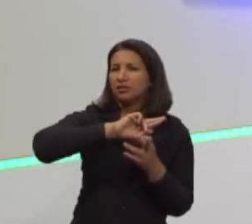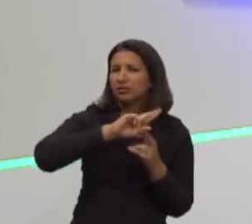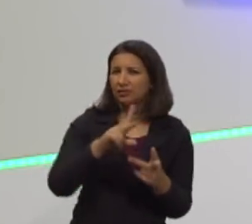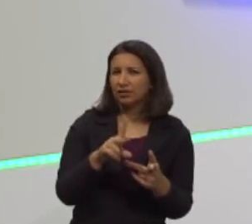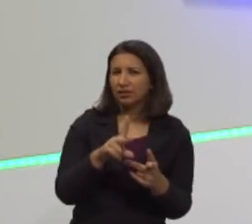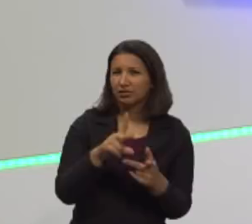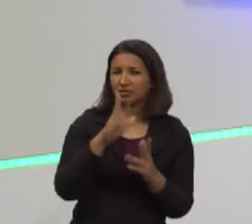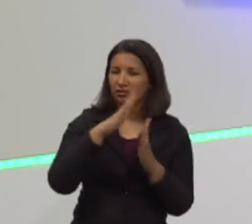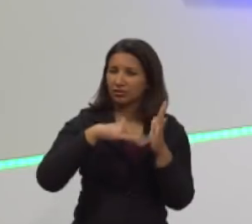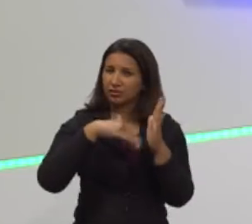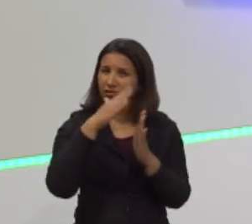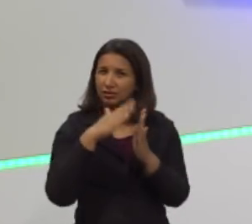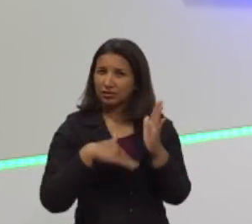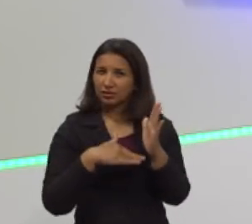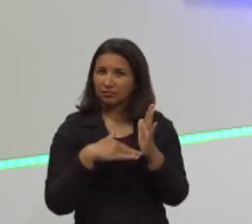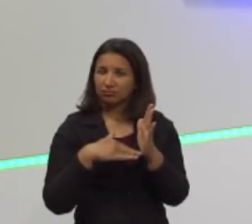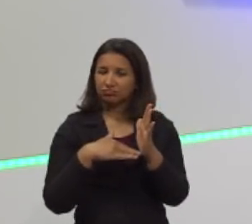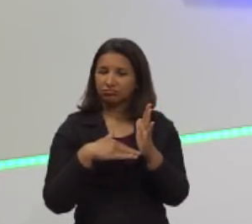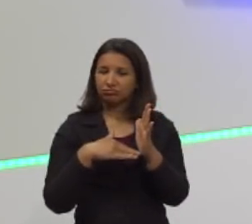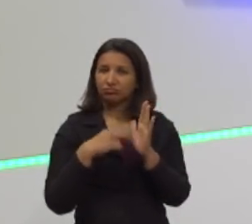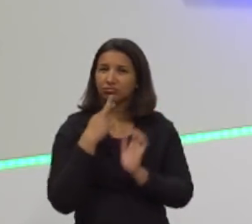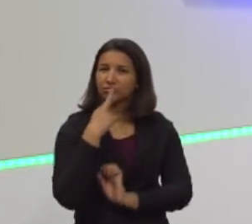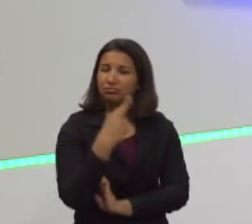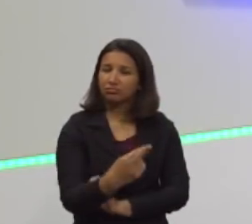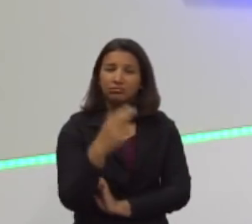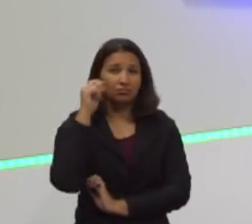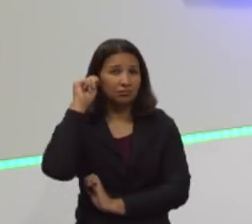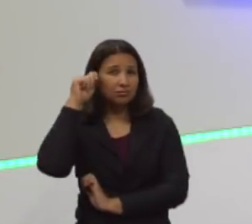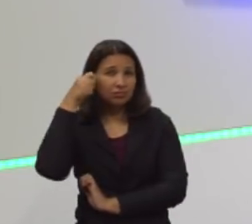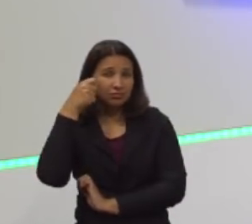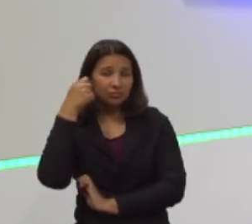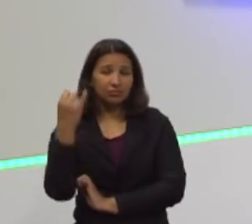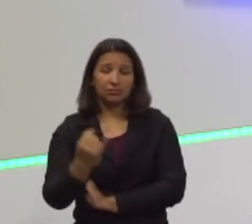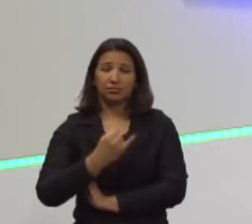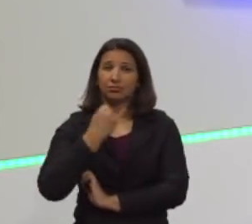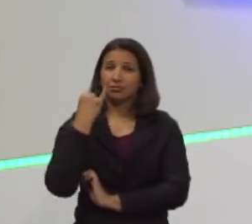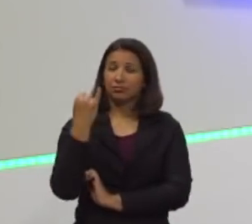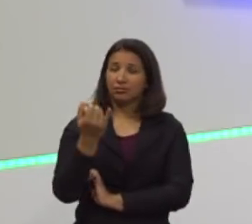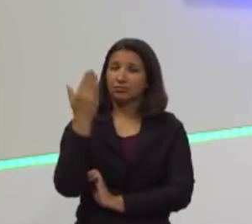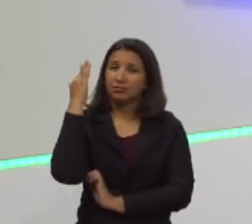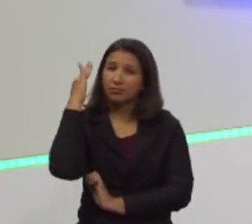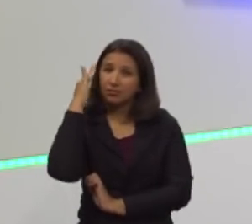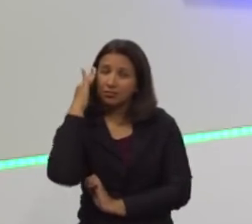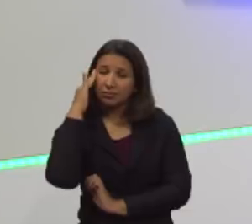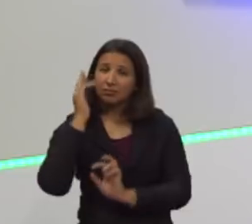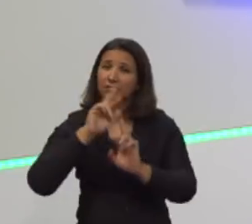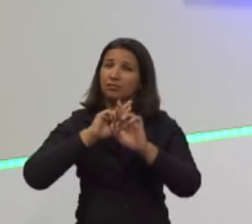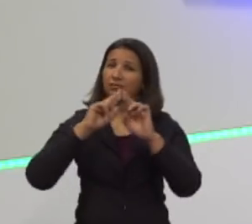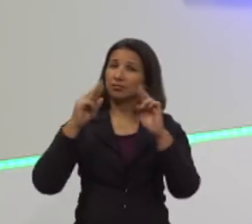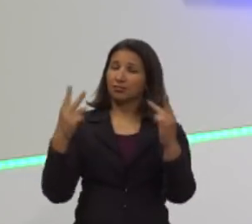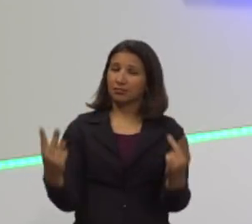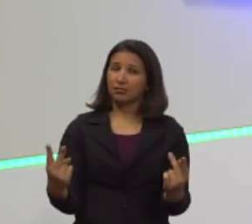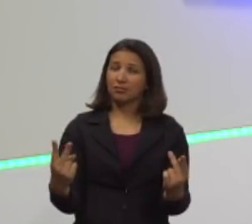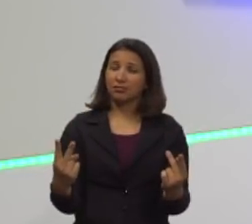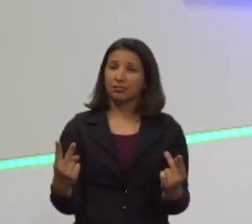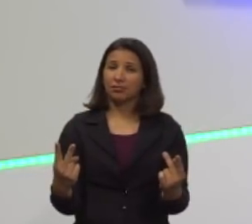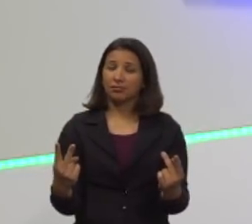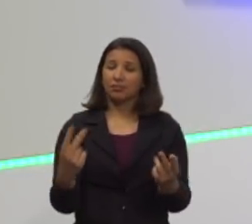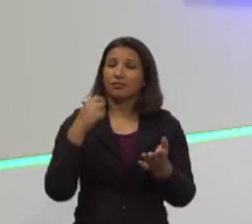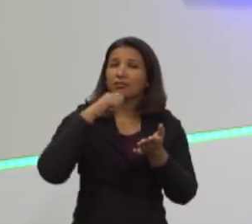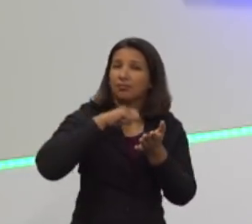preto, certo? Então é bom a gente saber a diferença, certo? Anota isso. Pega um caderninho, quer dê o